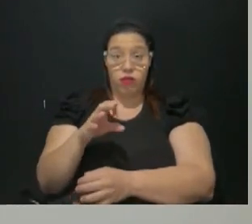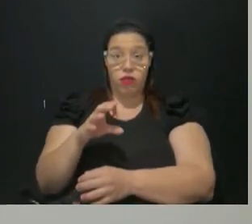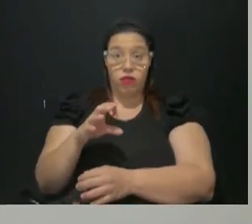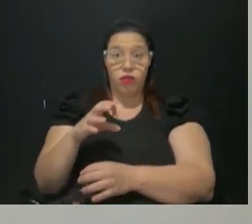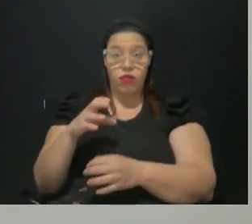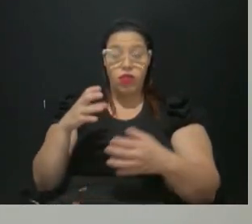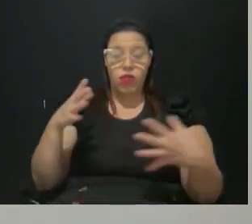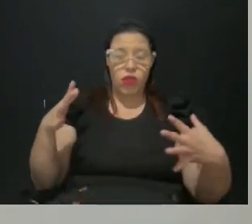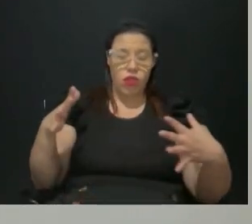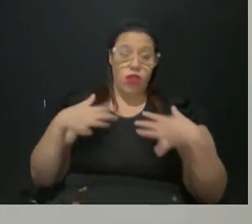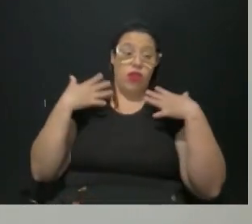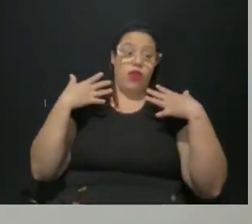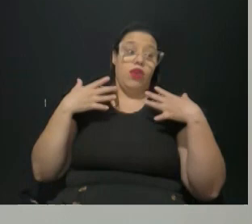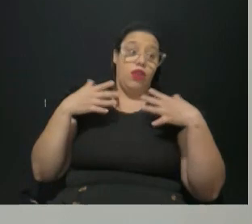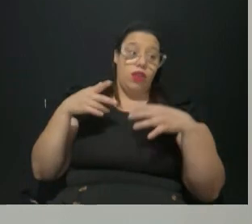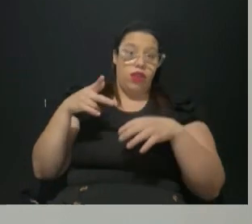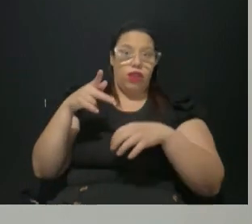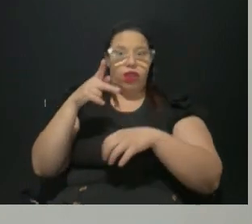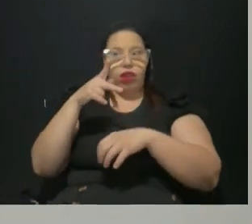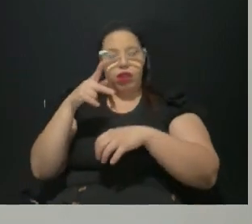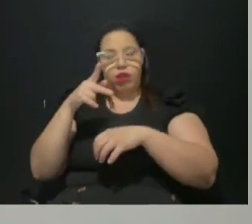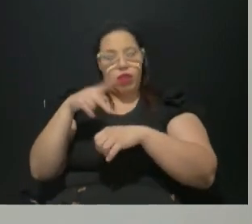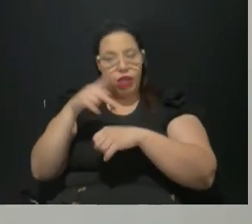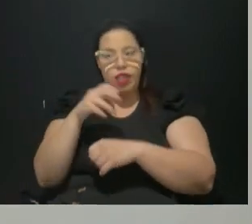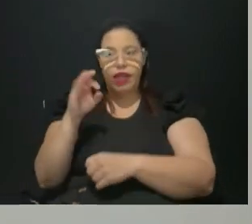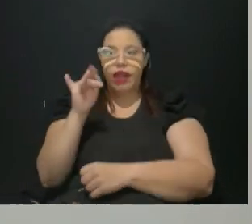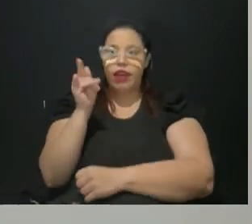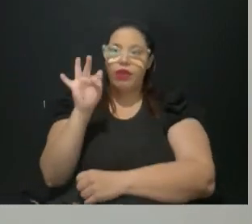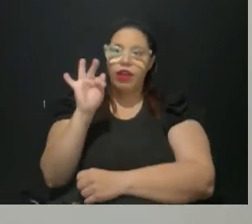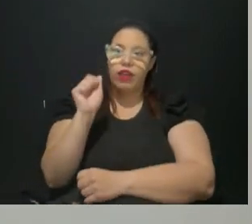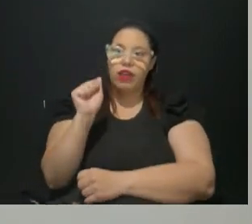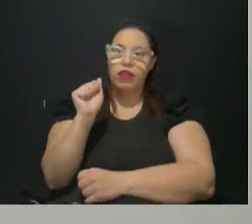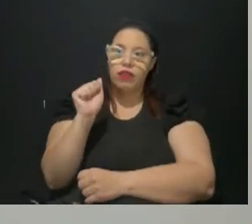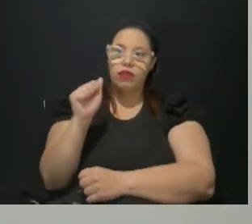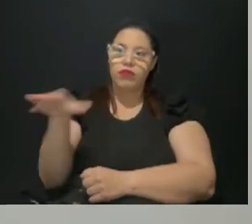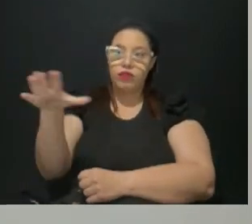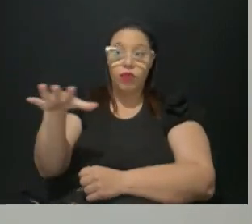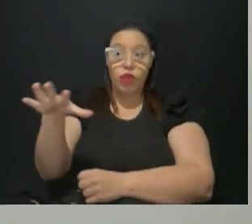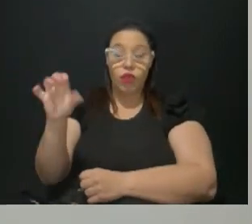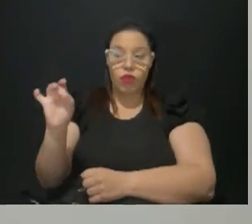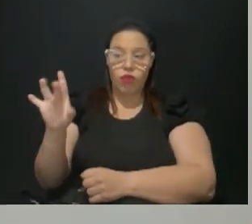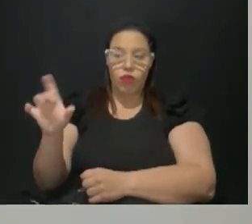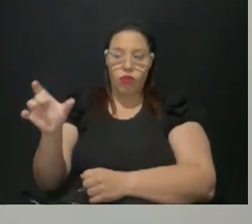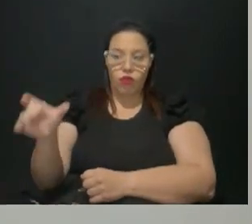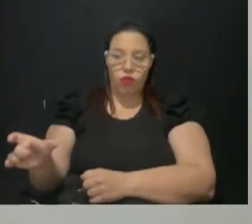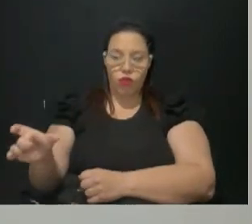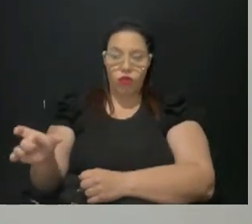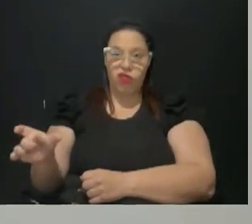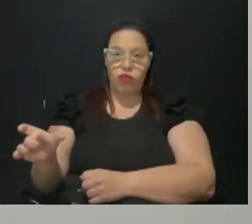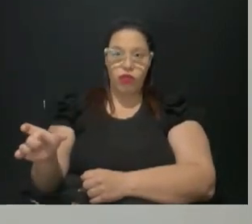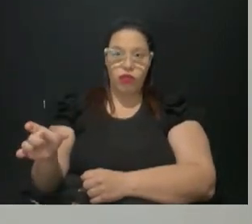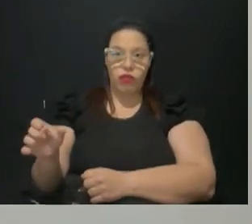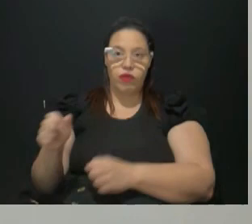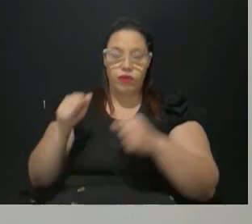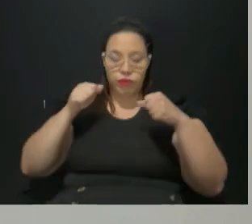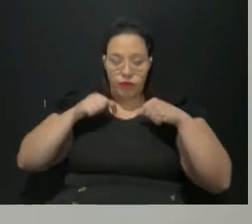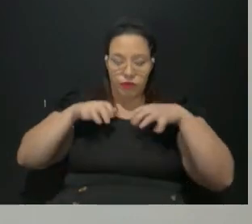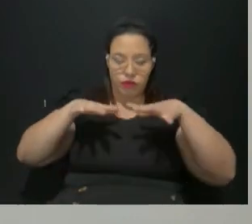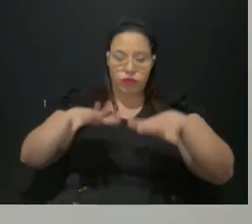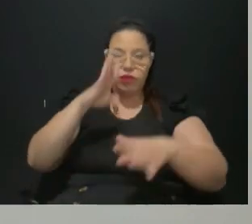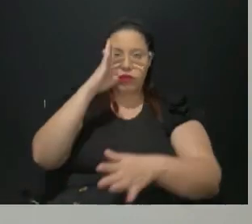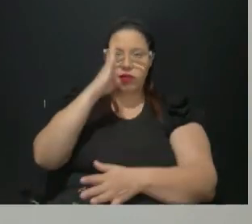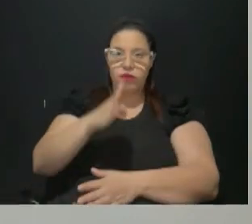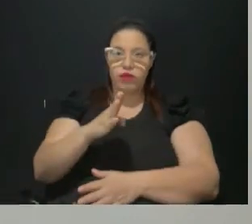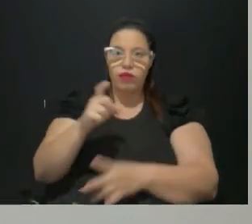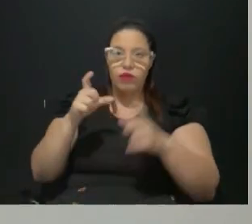alguns surtos em alguns países da África, eram surtos localizados e a transmissão dela é